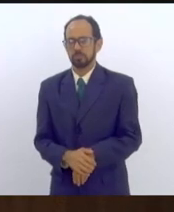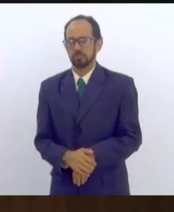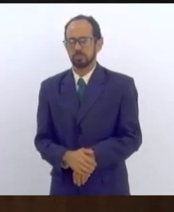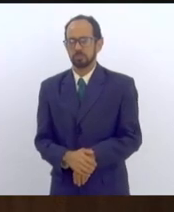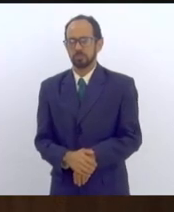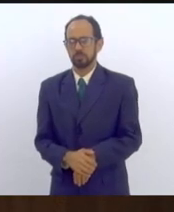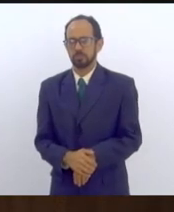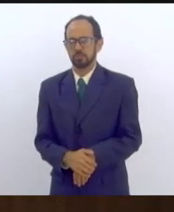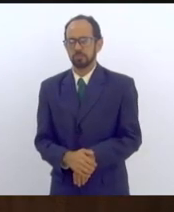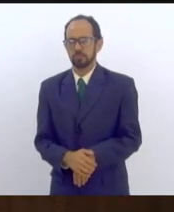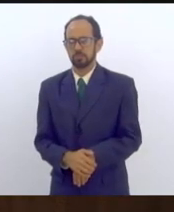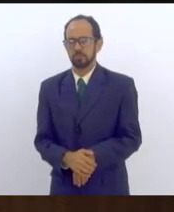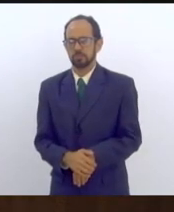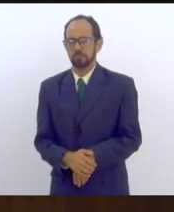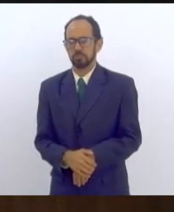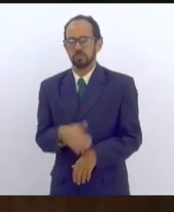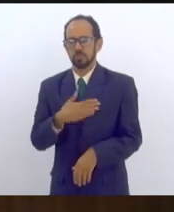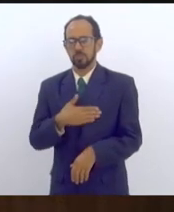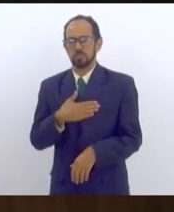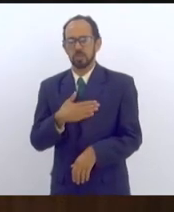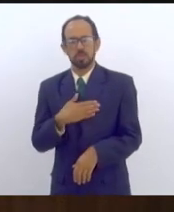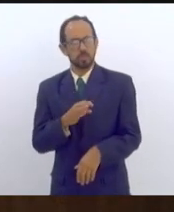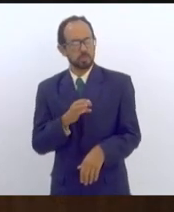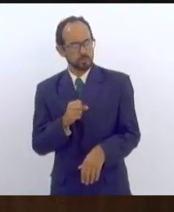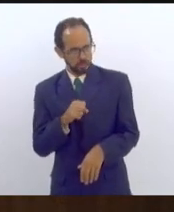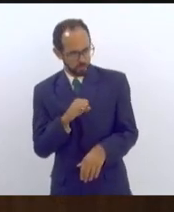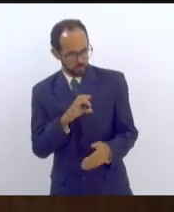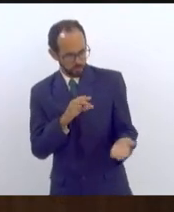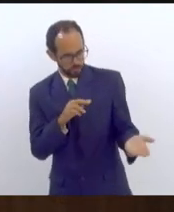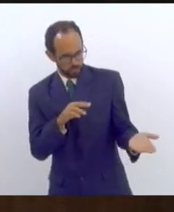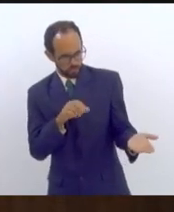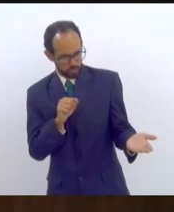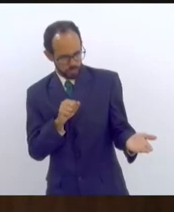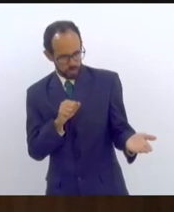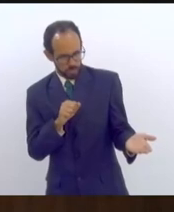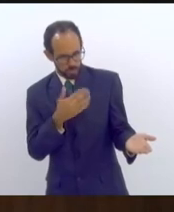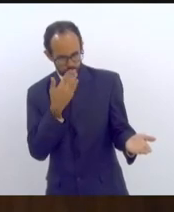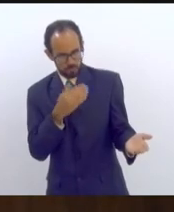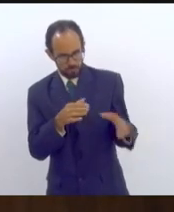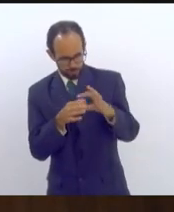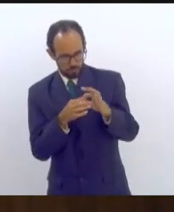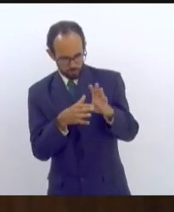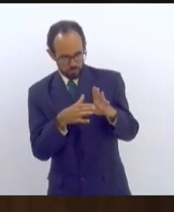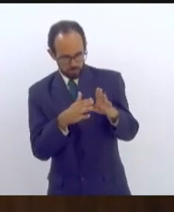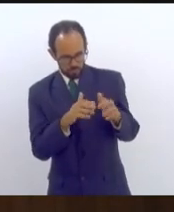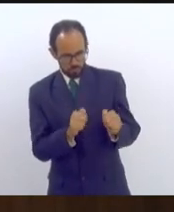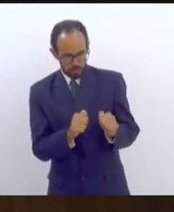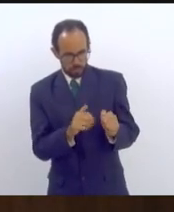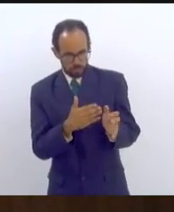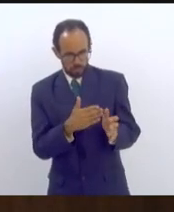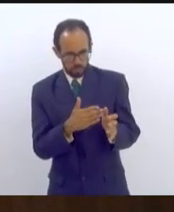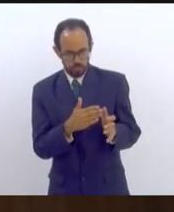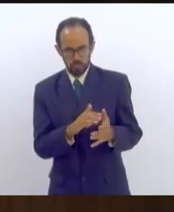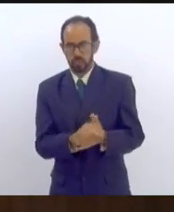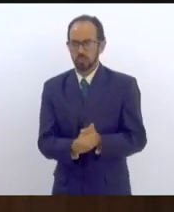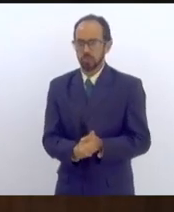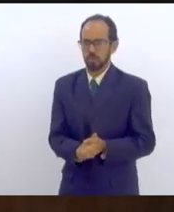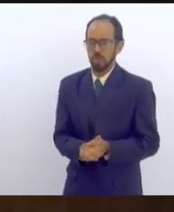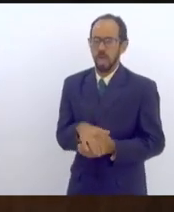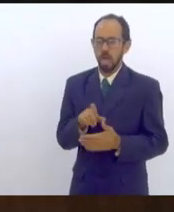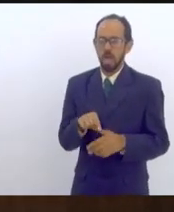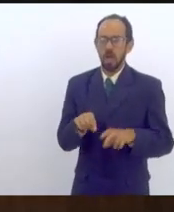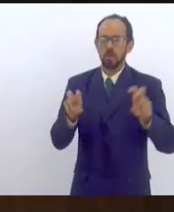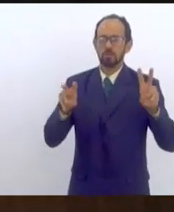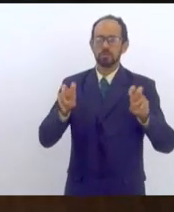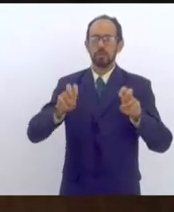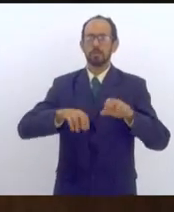Eu gostaria só de, deputado Tutuca, me permitir, porque eu acho que é um tema que todos os colegas devem estar